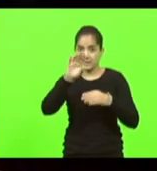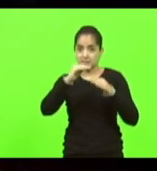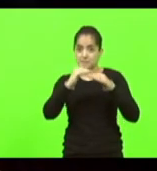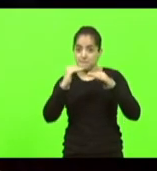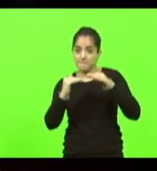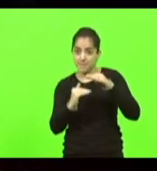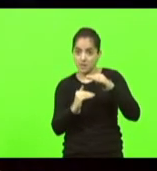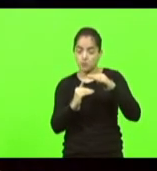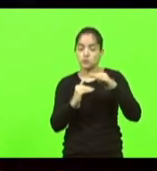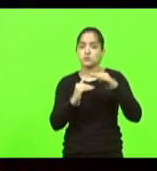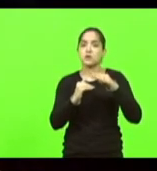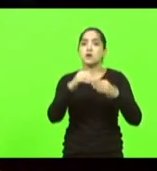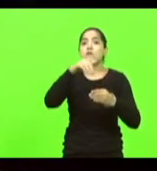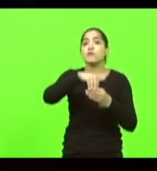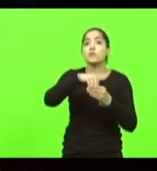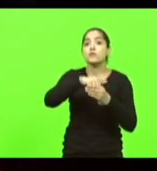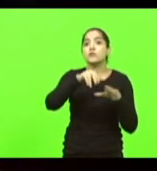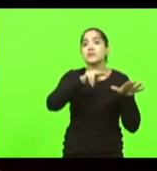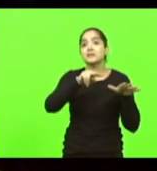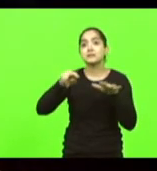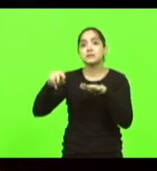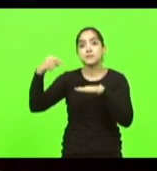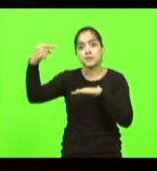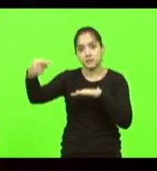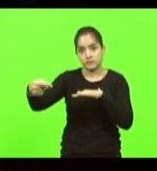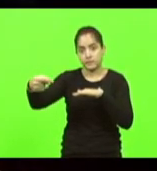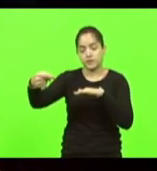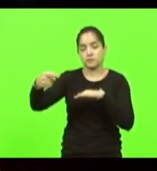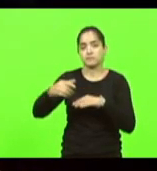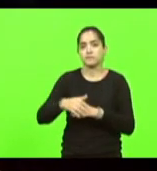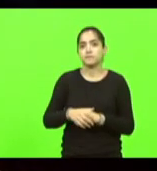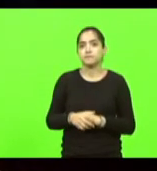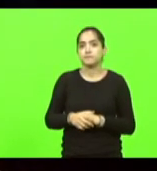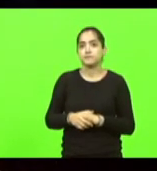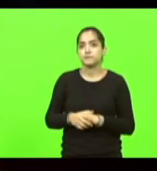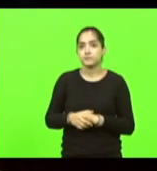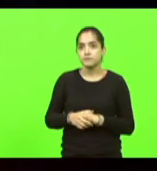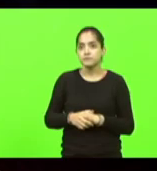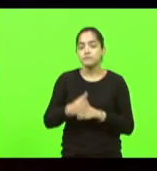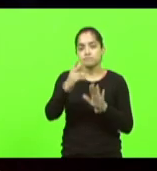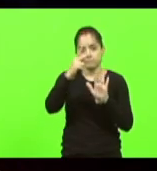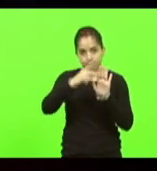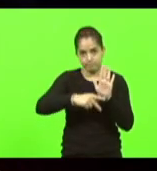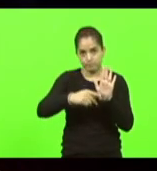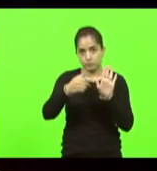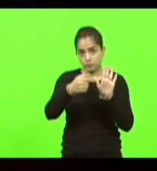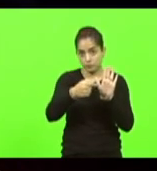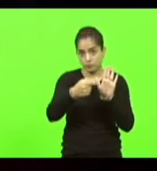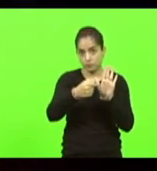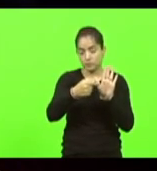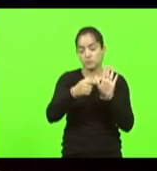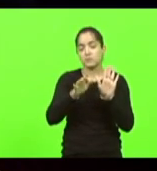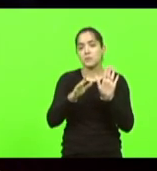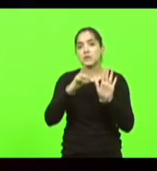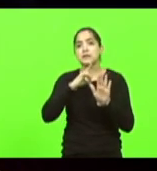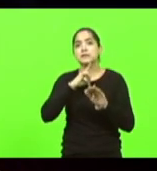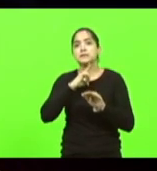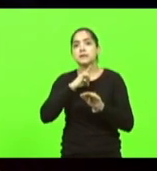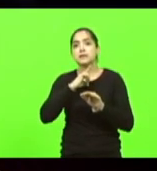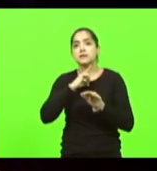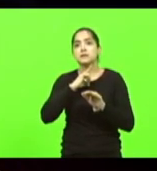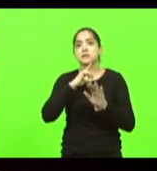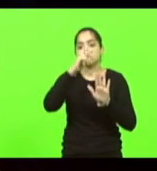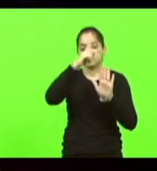voltar na semana que vem nesta casa esse projeto temos aqui também um